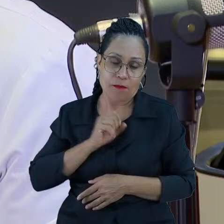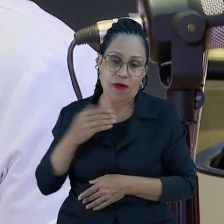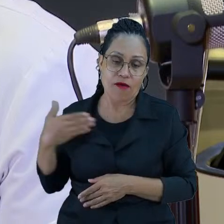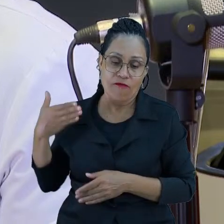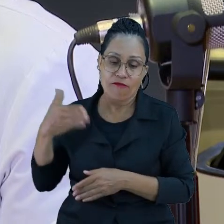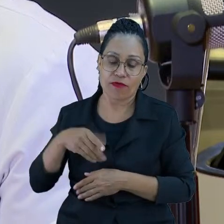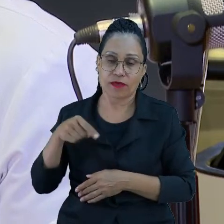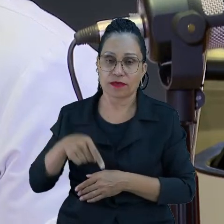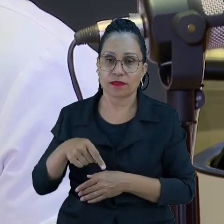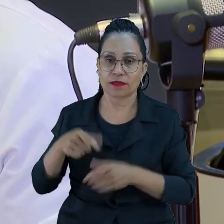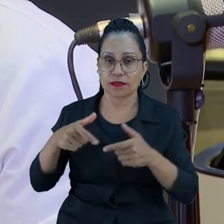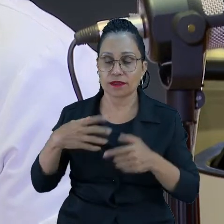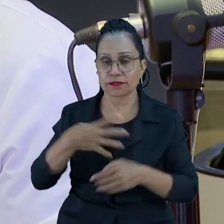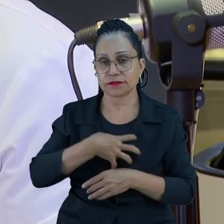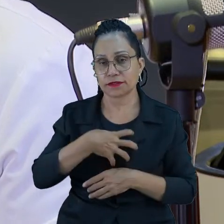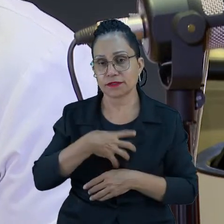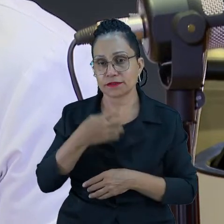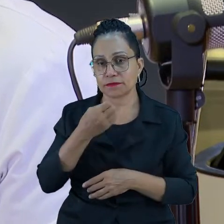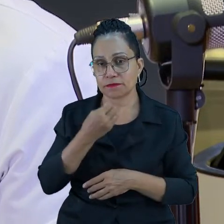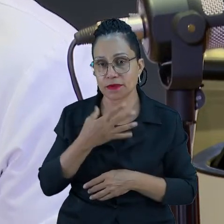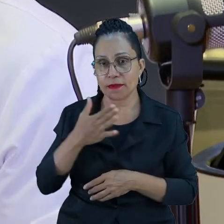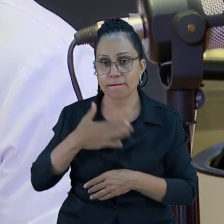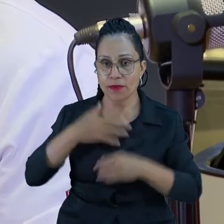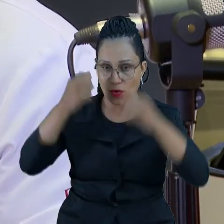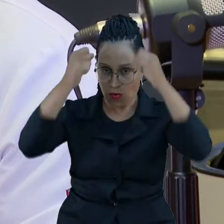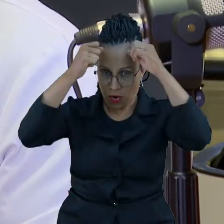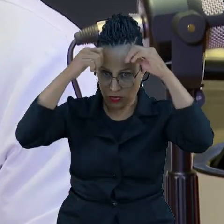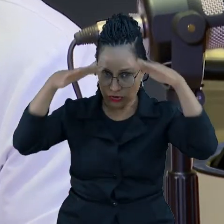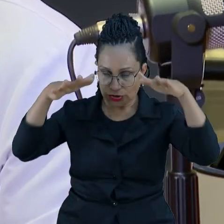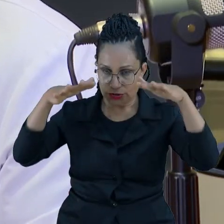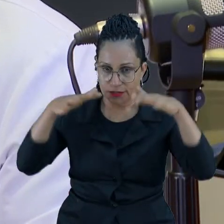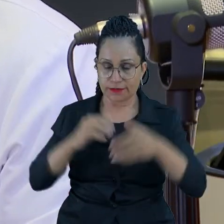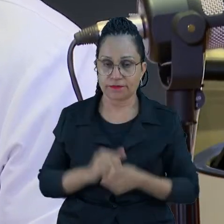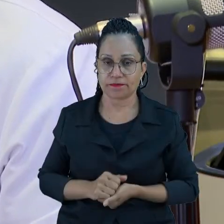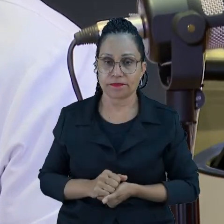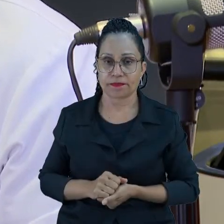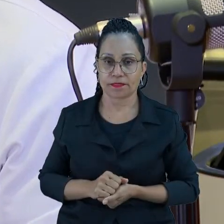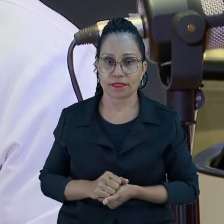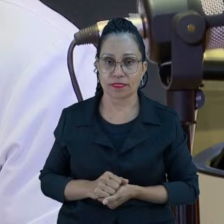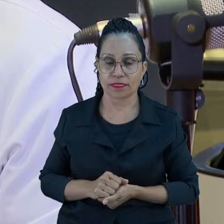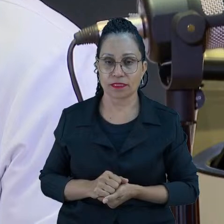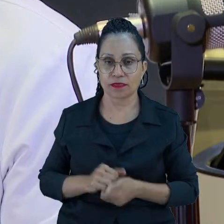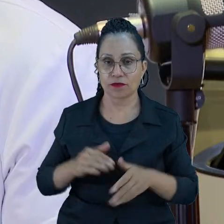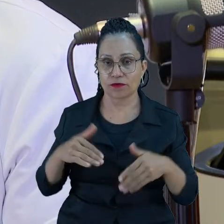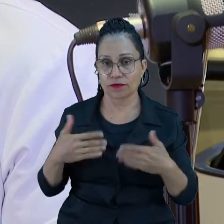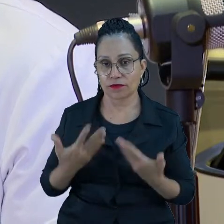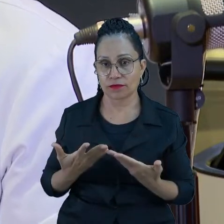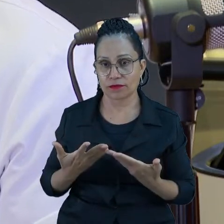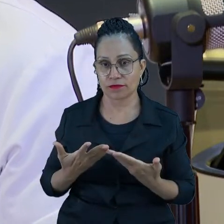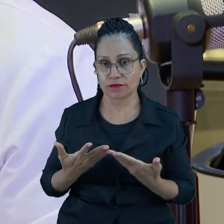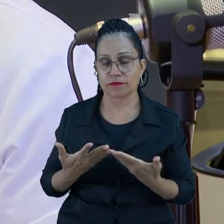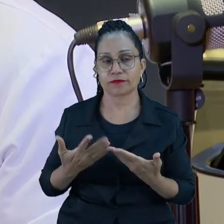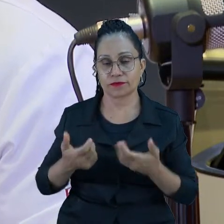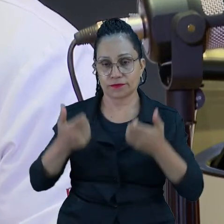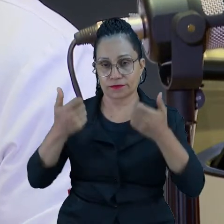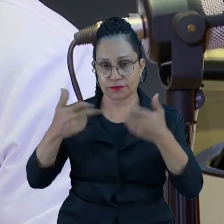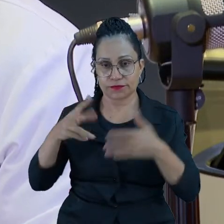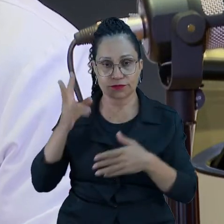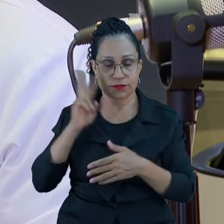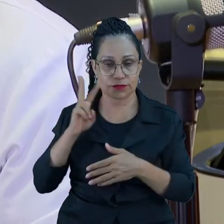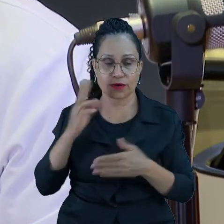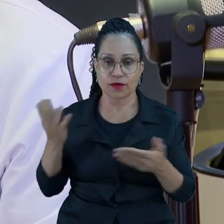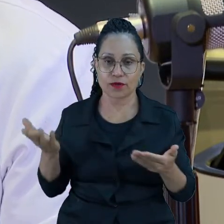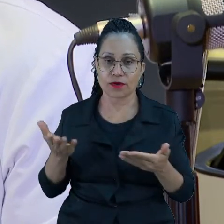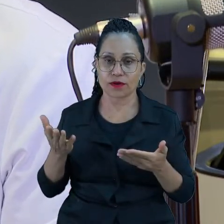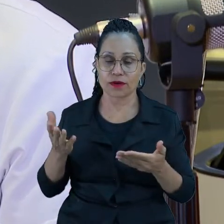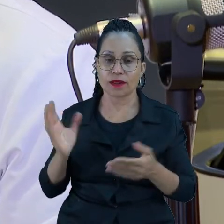de vir aqui, ele se sente bem aqui. E meu filho é autista, ela falou isso. Quando ela falou isso é uma situação que eu estou contando um caso agora,